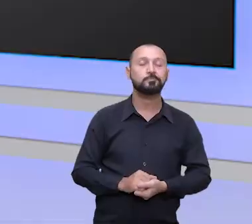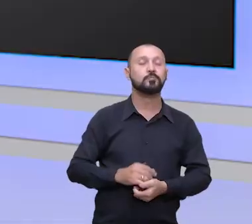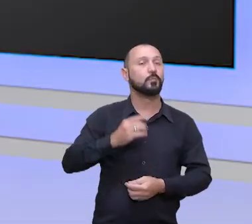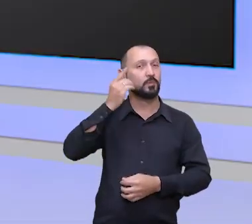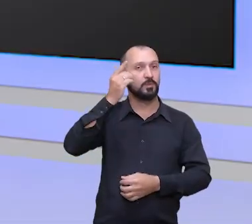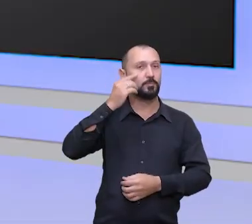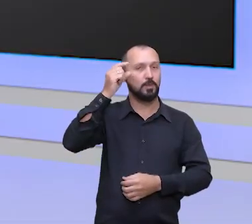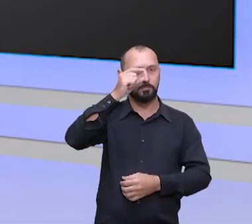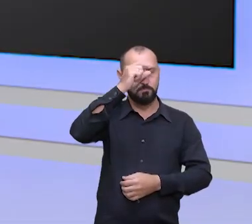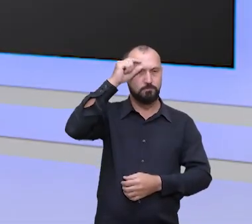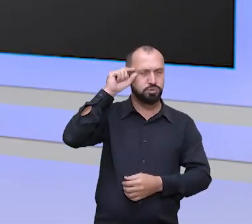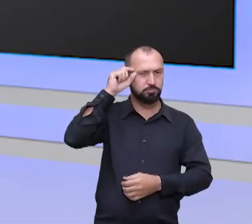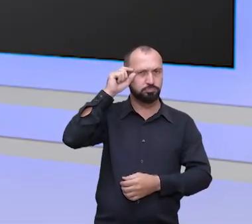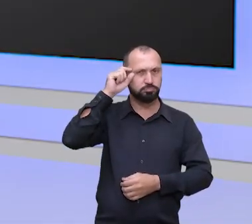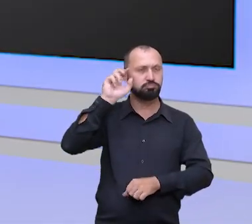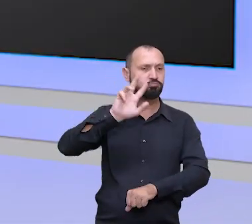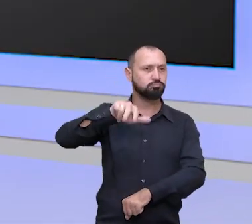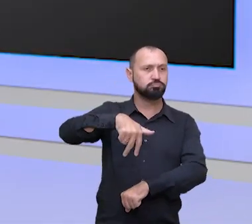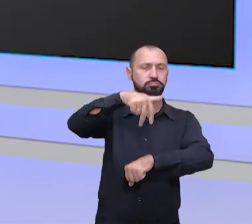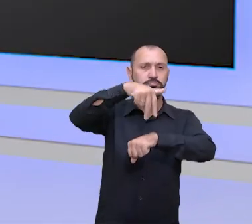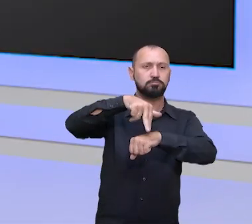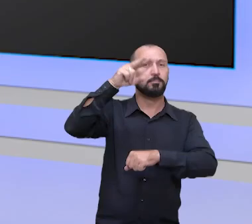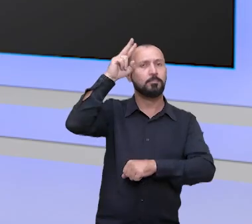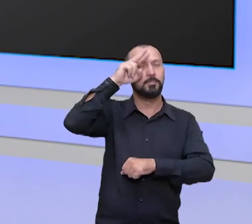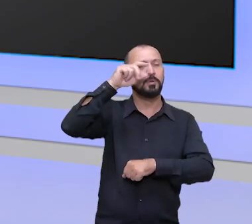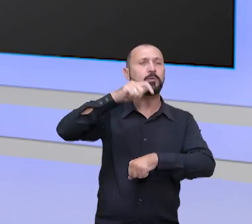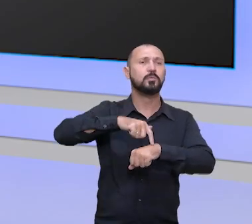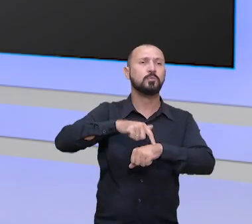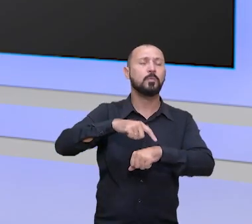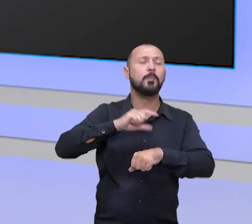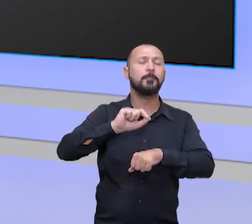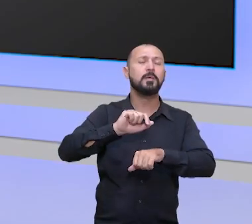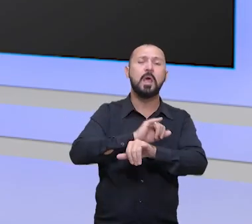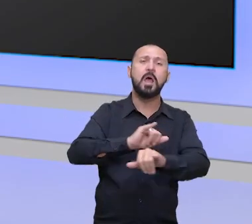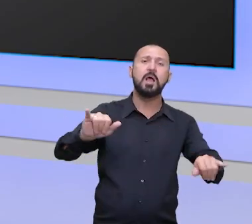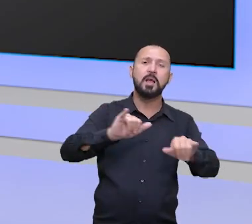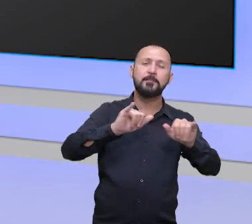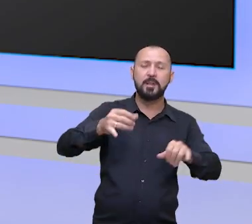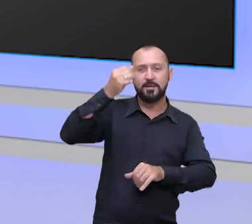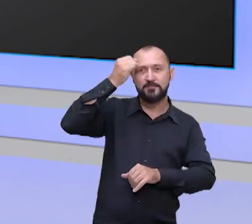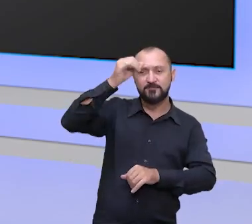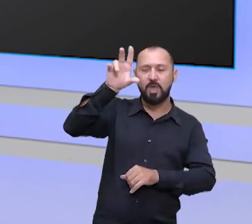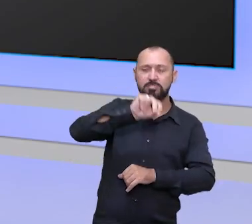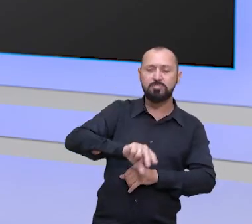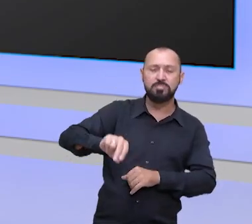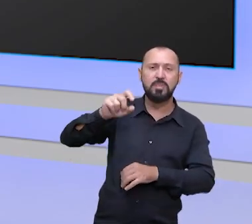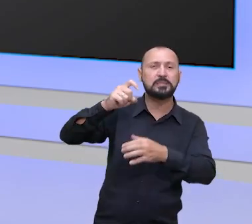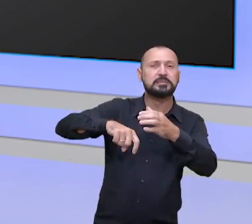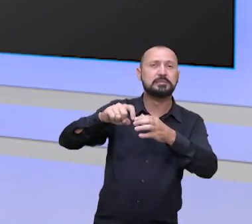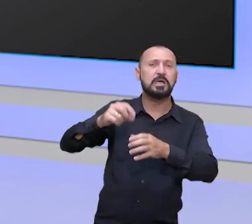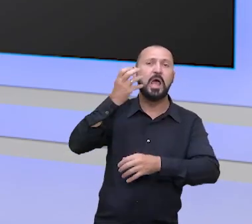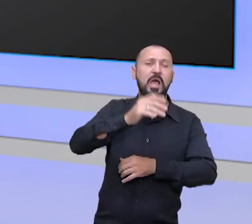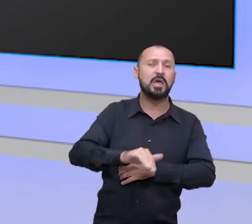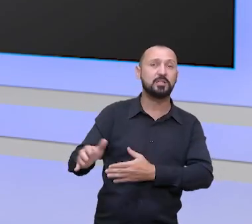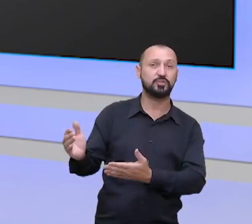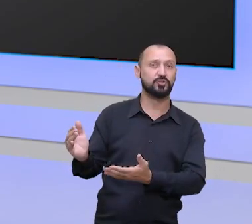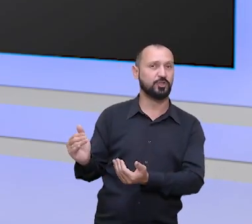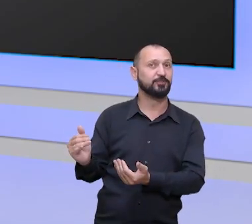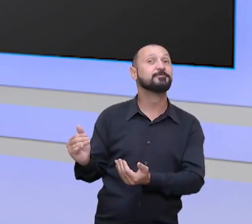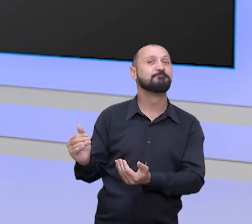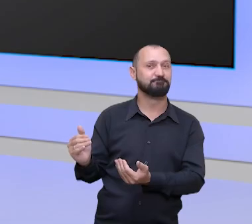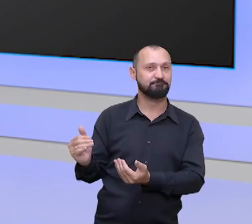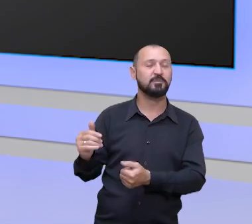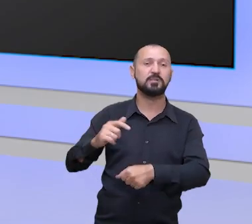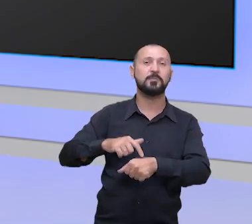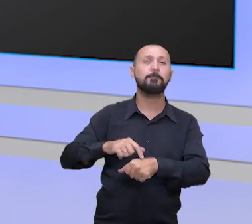saudável. Deputado Herculano Borges usou a tribuna para lembrar da campanha de combate ao abuso e exploração sexual de